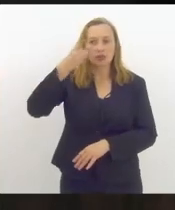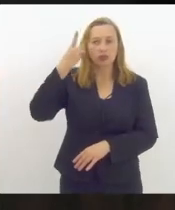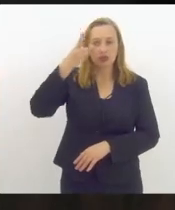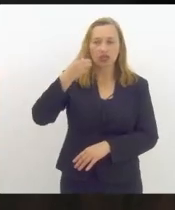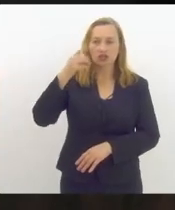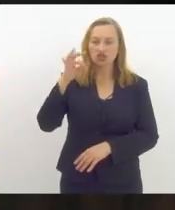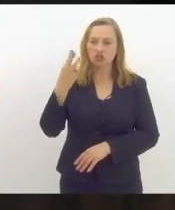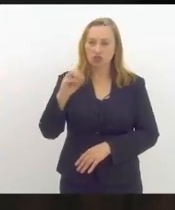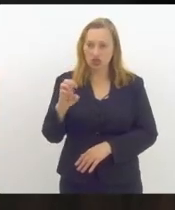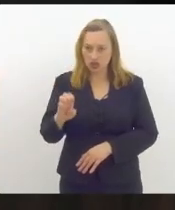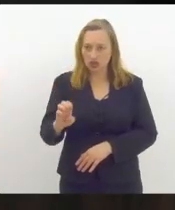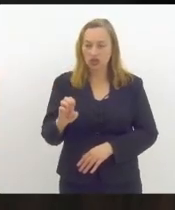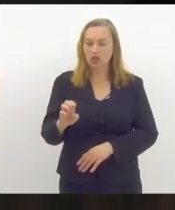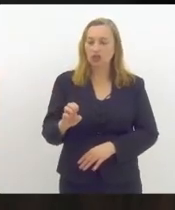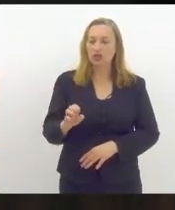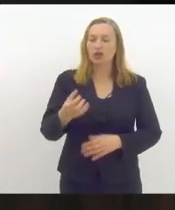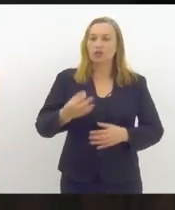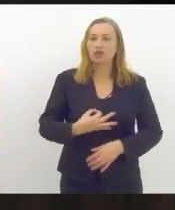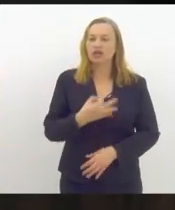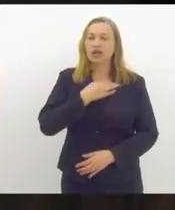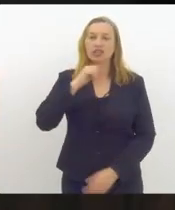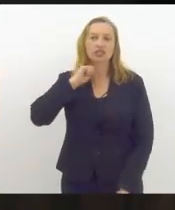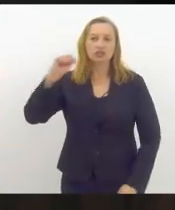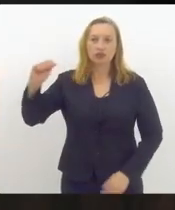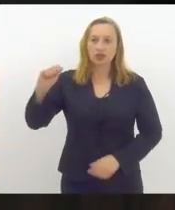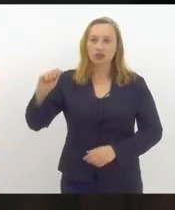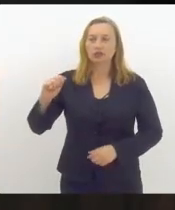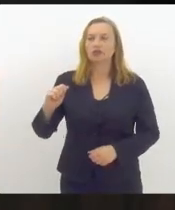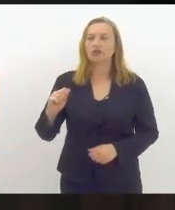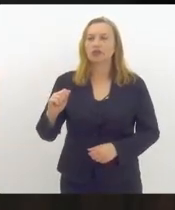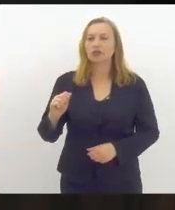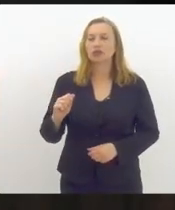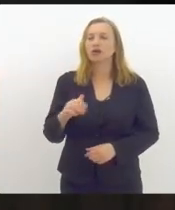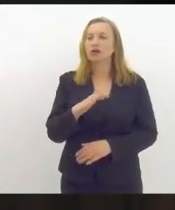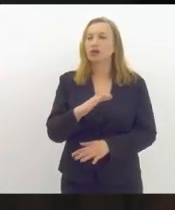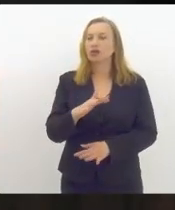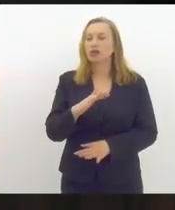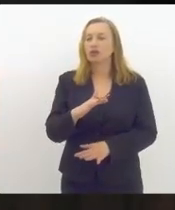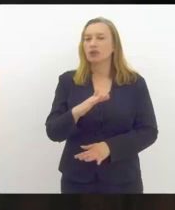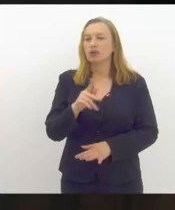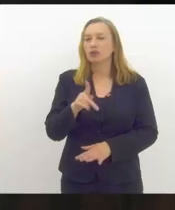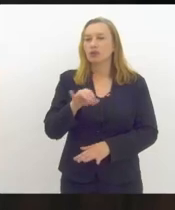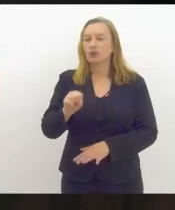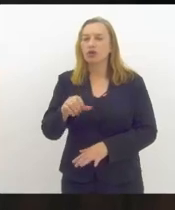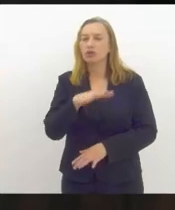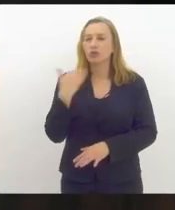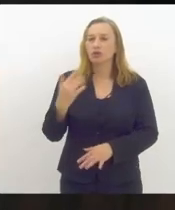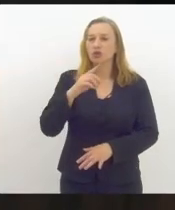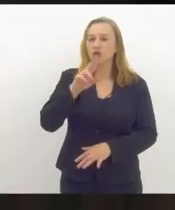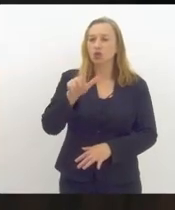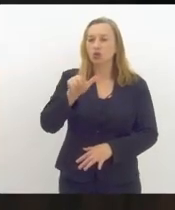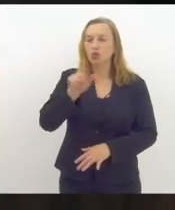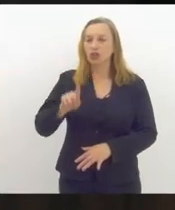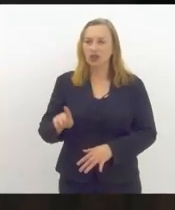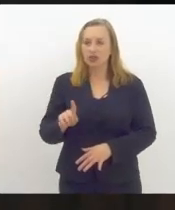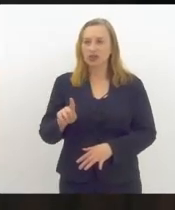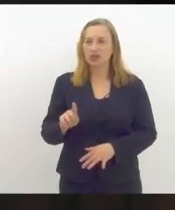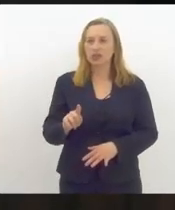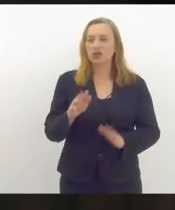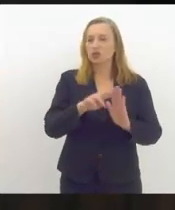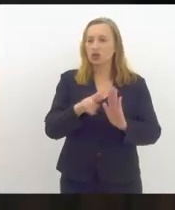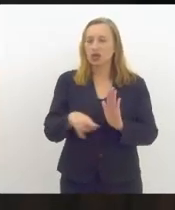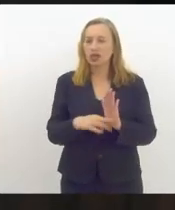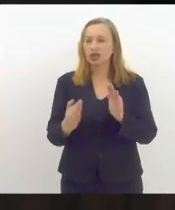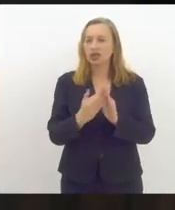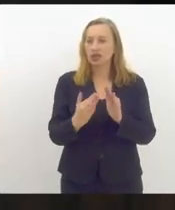Gustavo Schmidt que concede medalha Tiradentes e respectivo diploma pós-mortem ao Senhor Luís Rebelo Neto parecer da comissão de